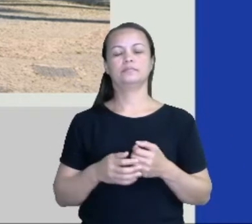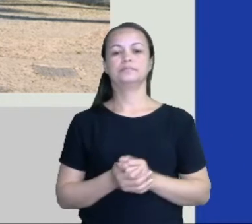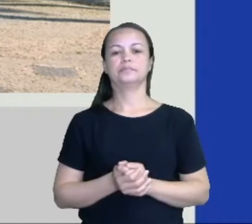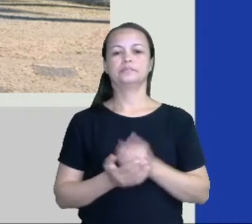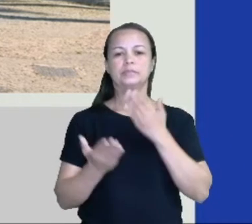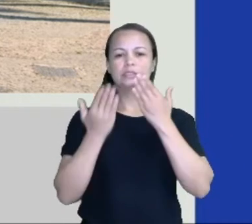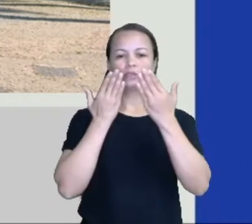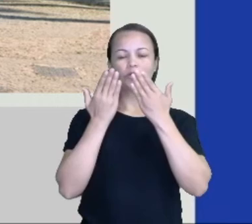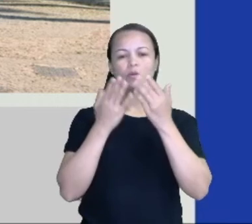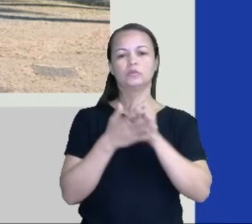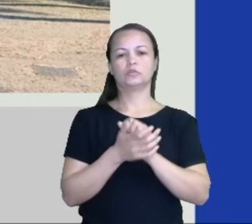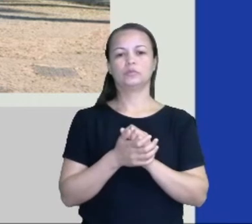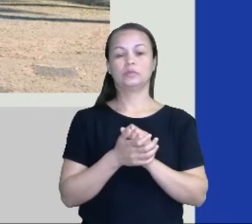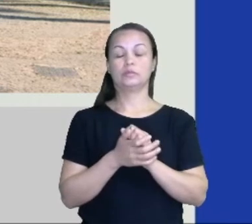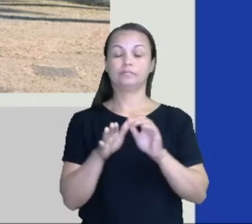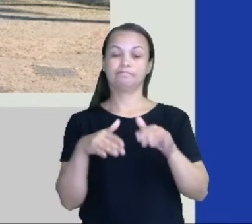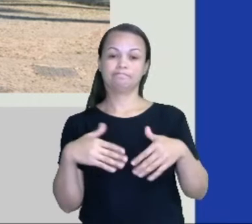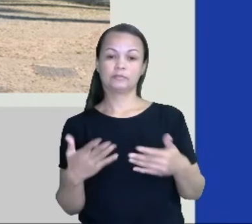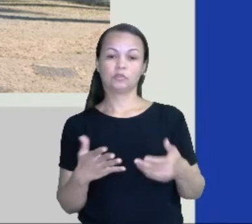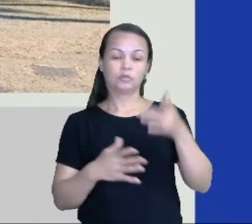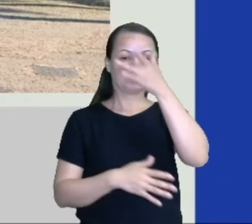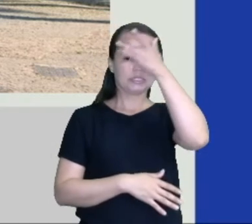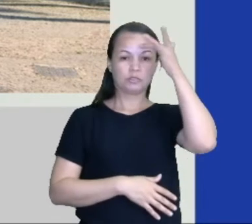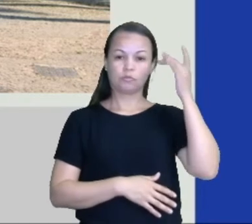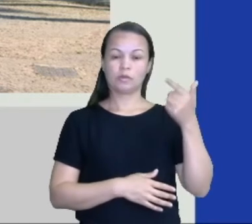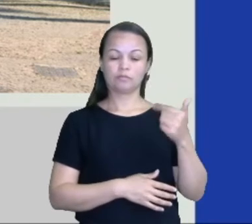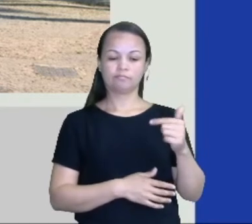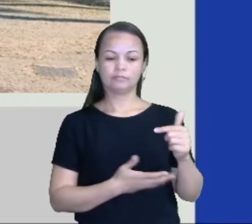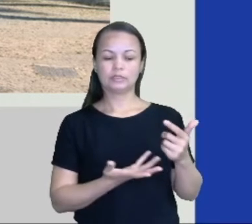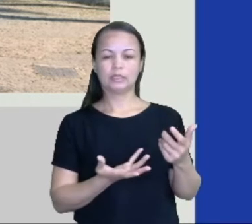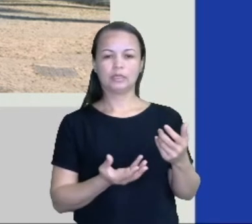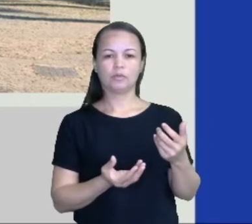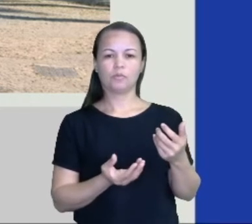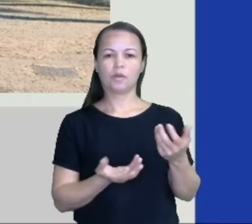não tem uma qualificação de acordo com